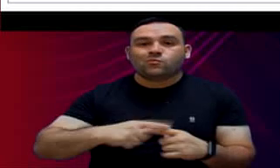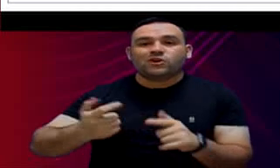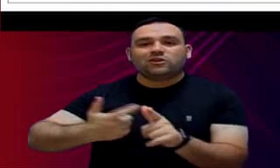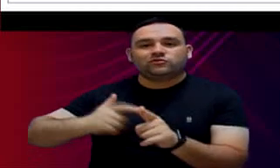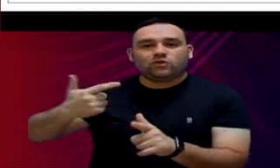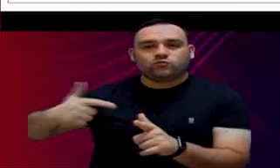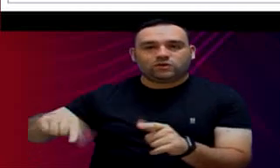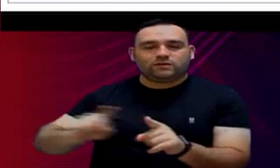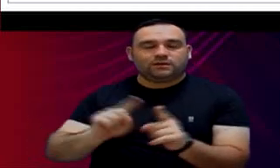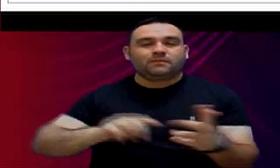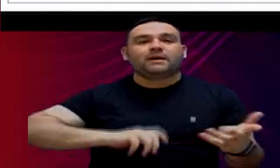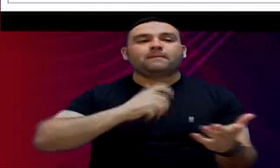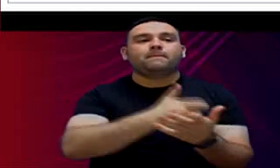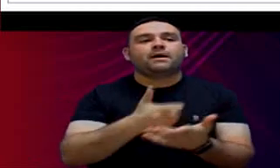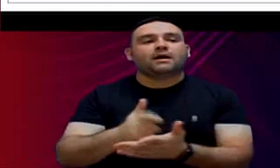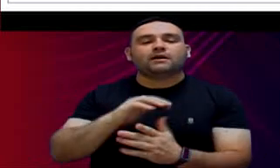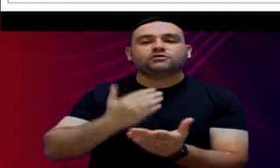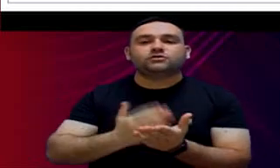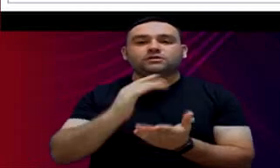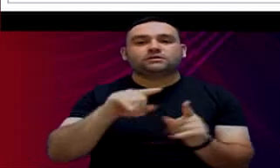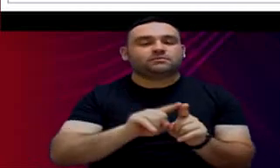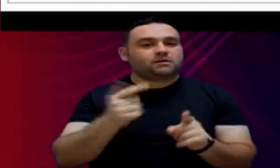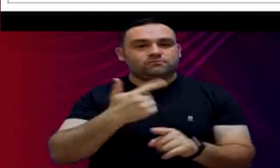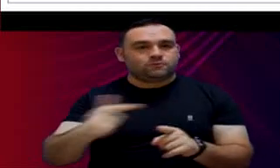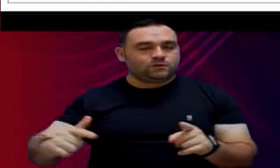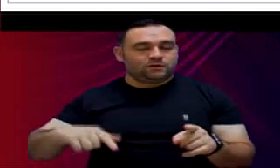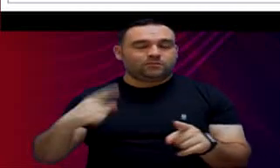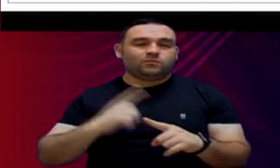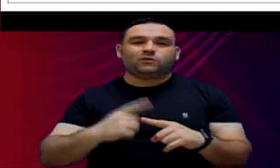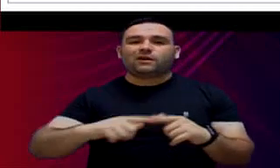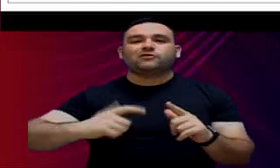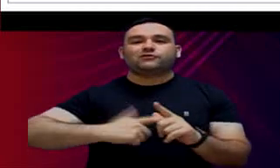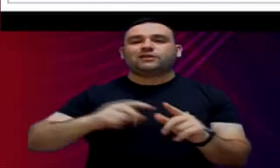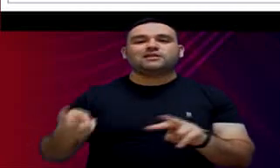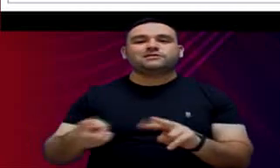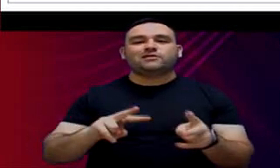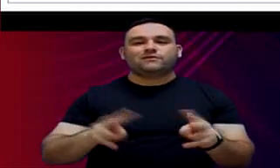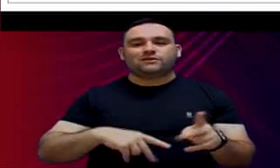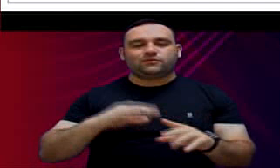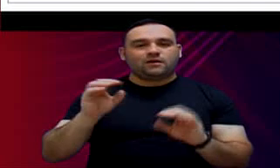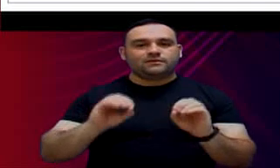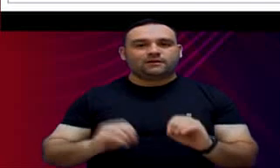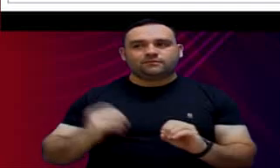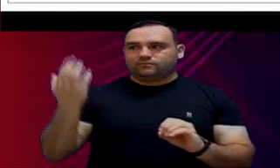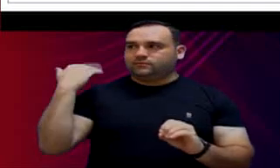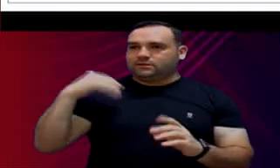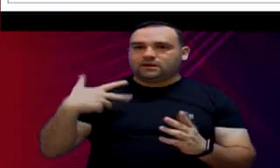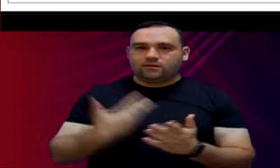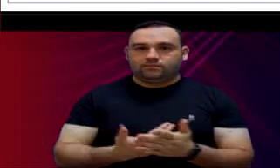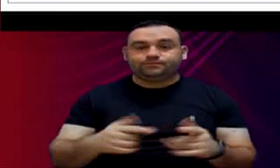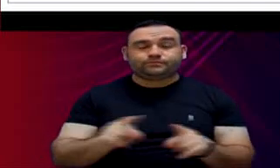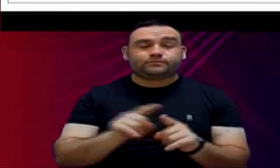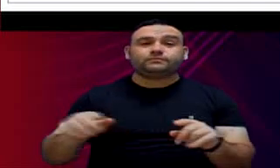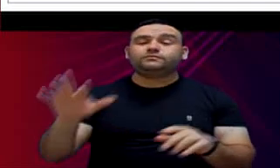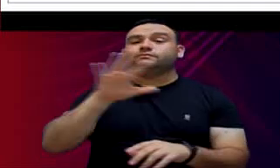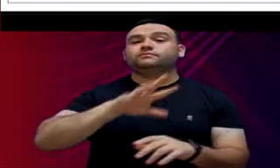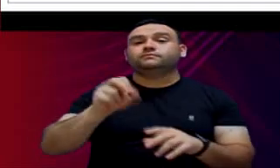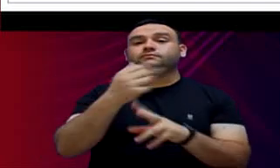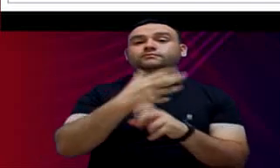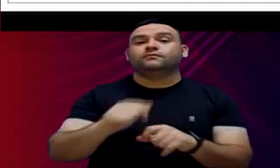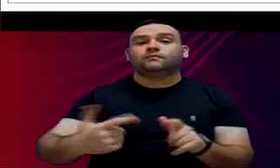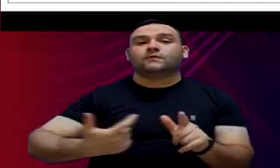dívida rezo a pagar de despesa primárias também não há nada transferido os exercícios anterior para cá então gera Total Geral